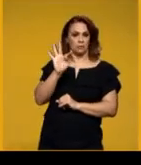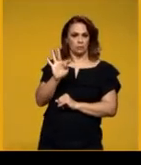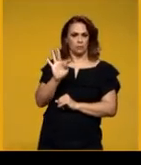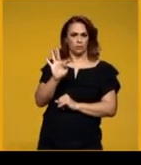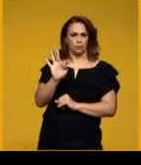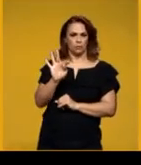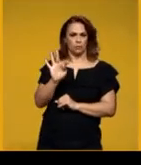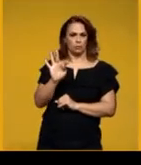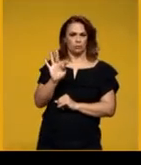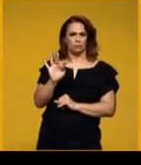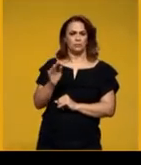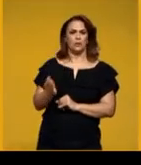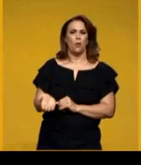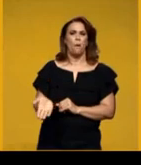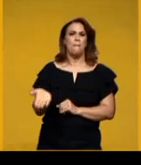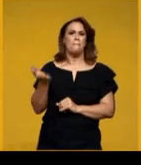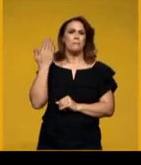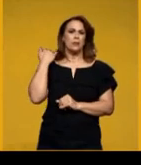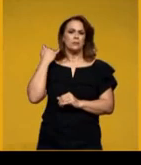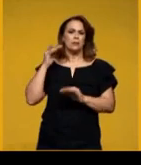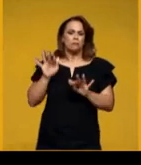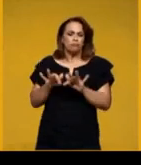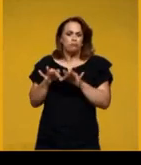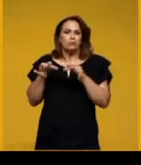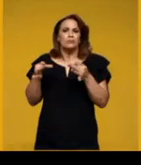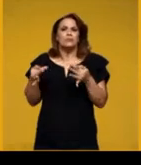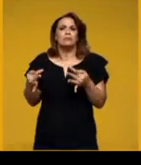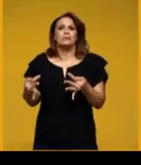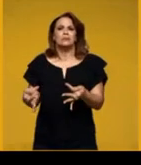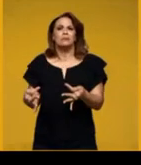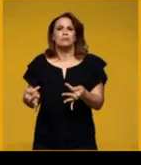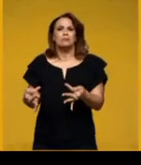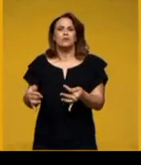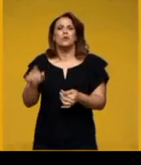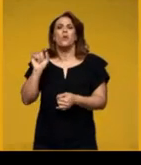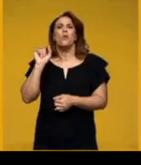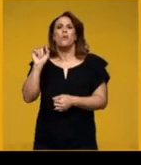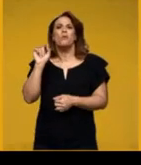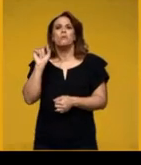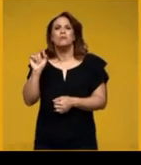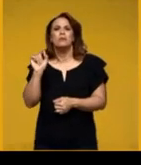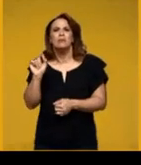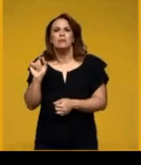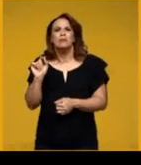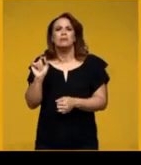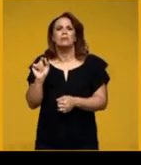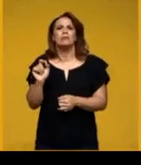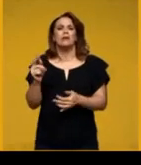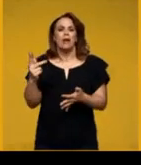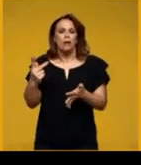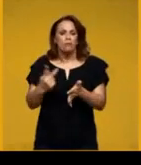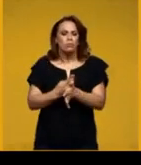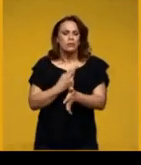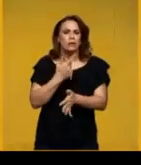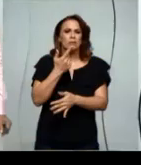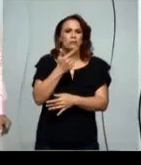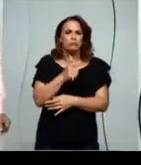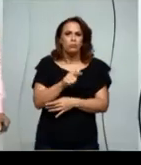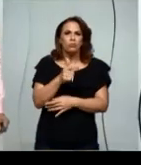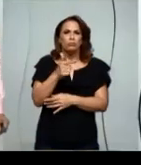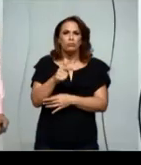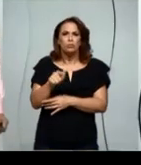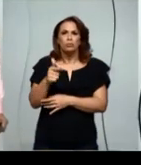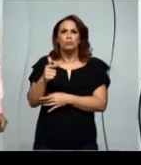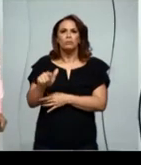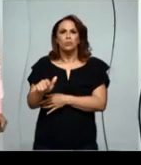pode observar ali no texto que a gente acabou de ver, a regularidade na frase afirmativa é